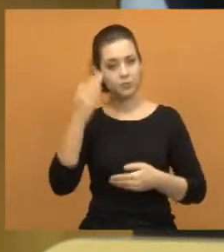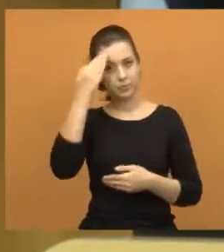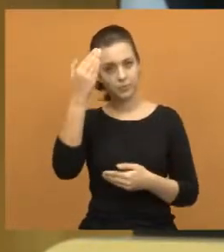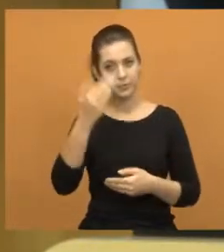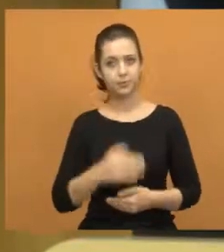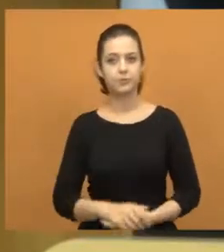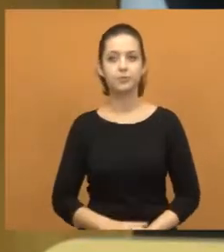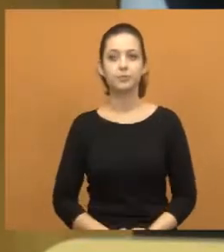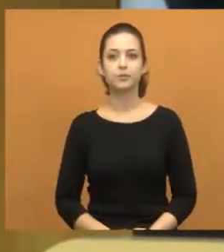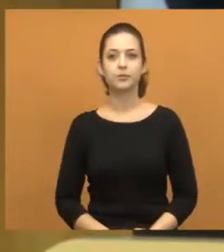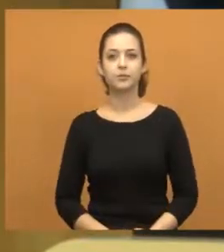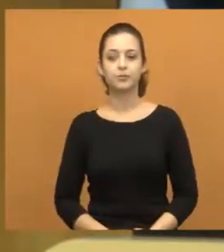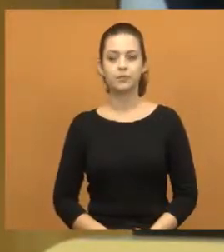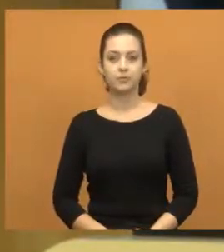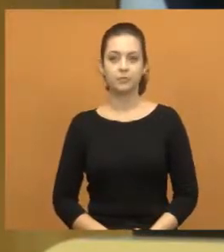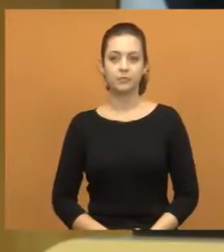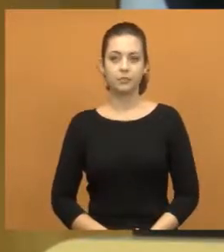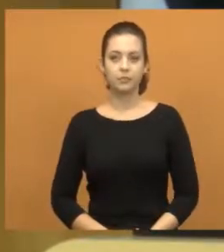agradecemos.